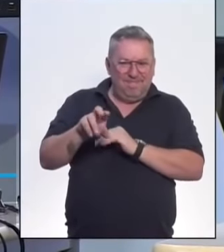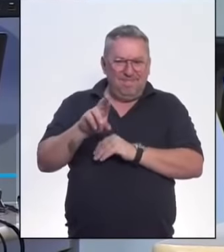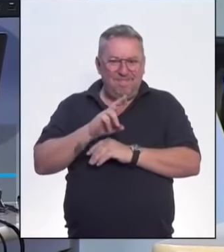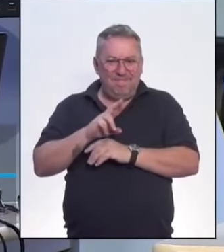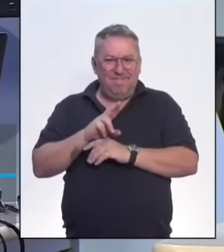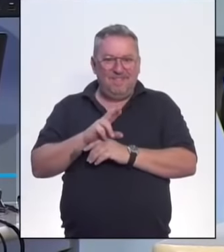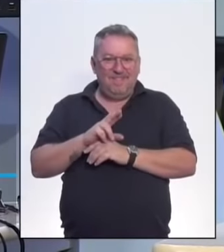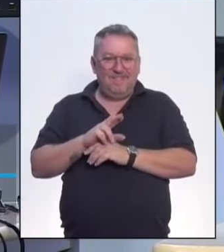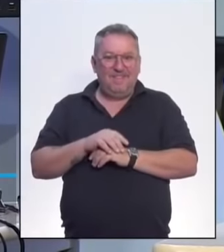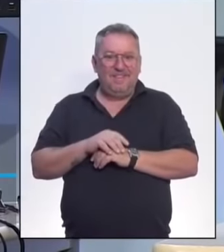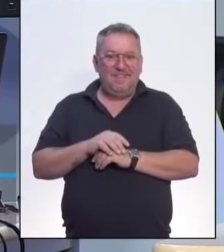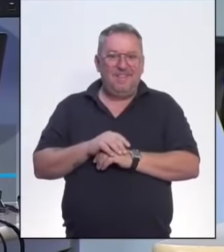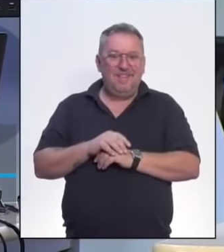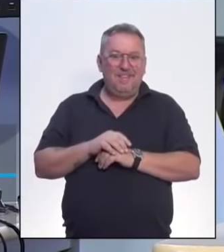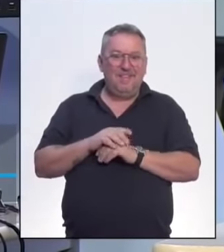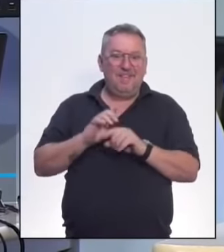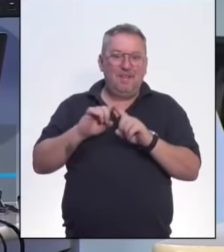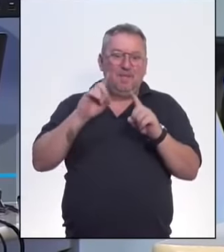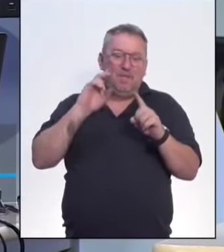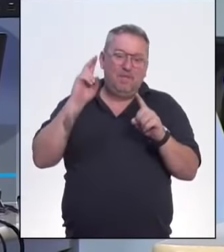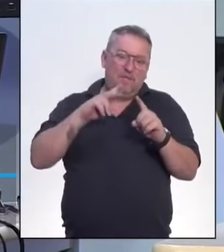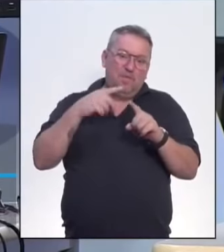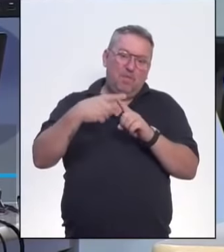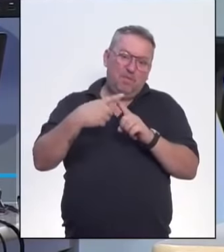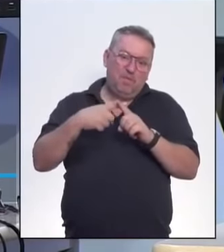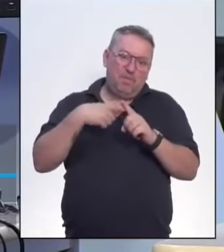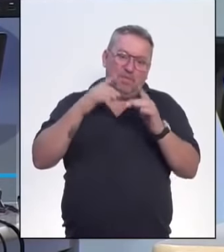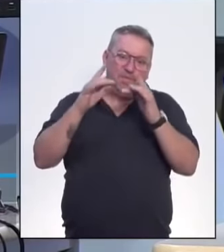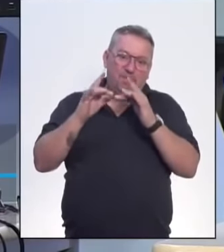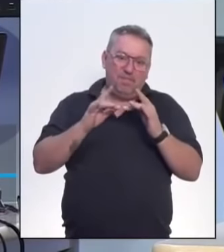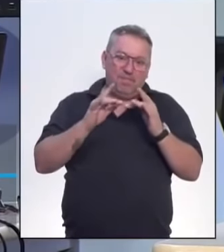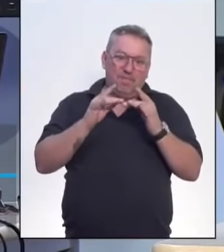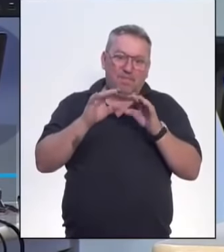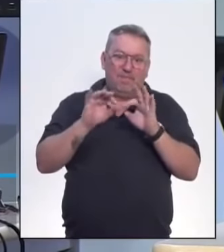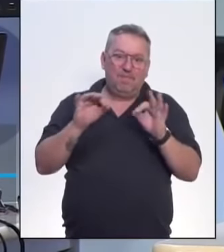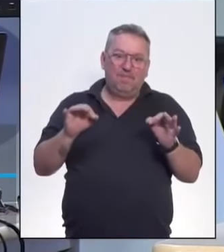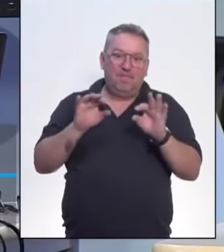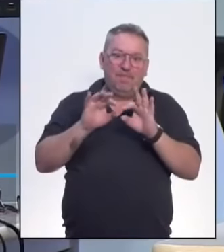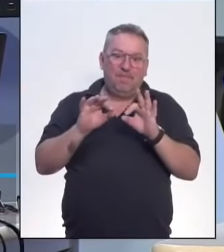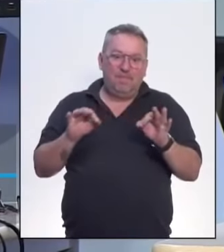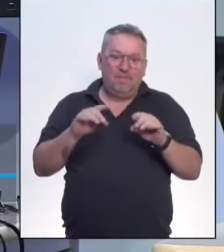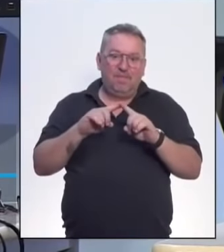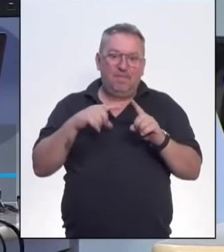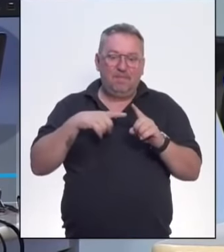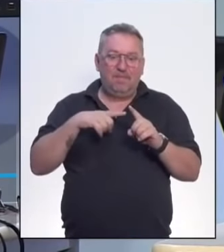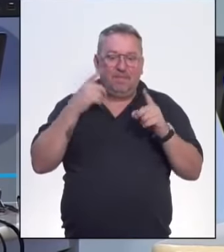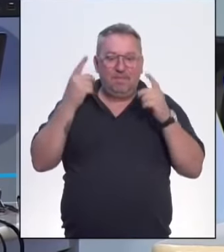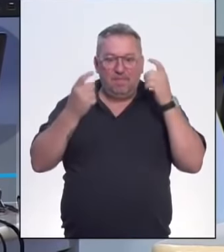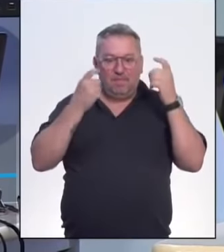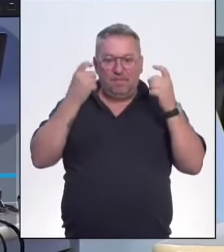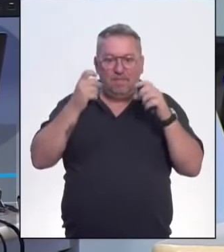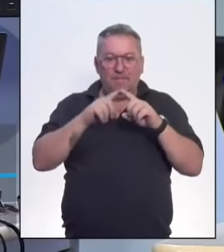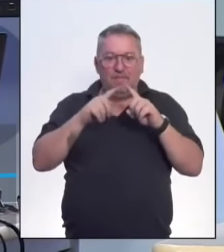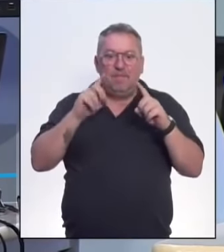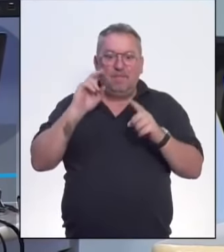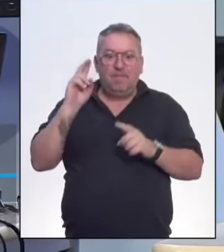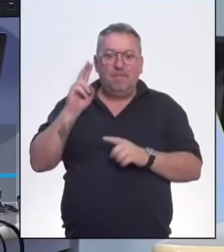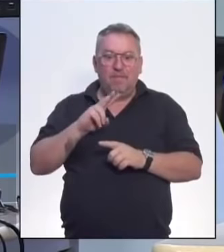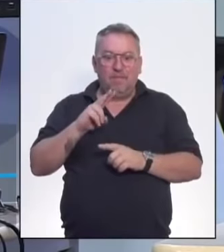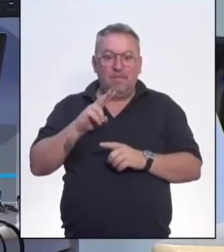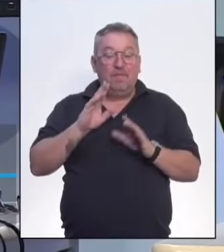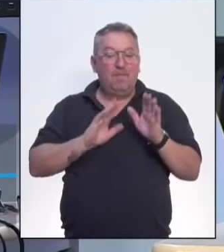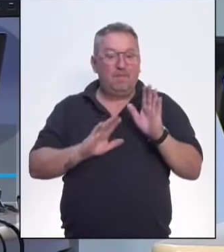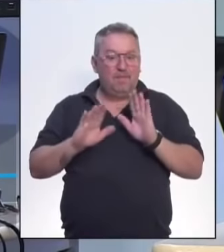essas respostas erradas, né? Pelo fato de serem assim, relativamente simples, né? Então, a gente tem uma preocupação também. Então, vamos